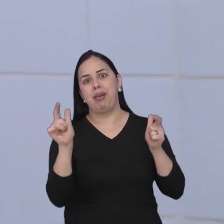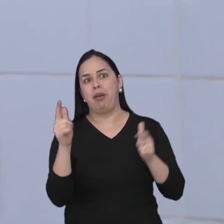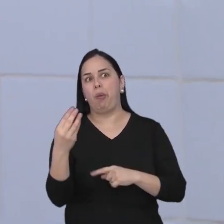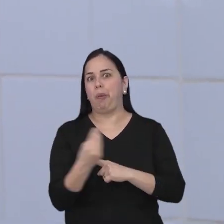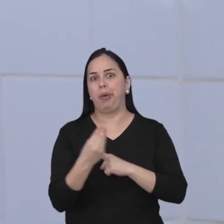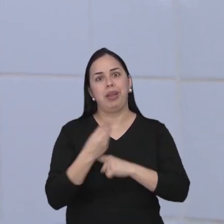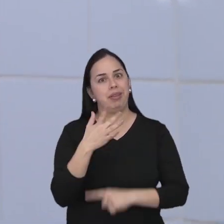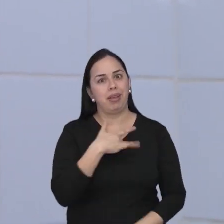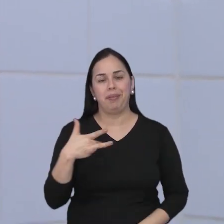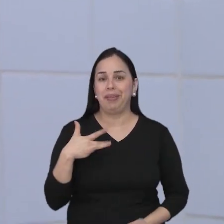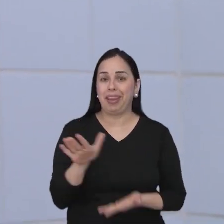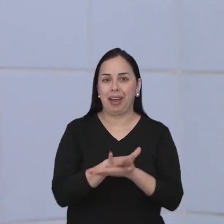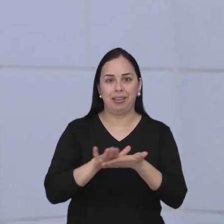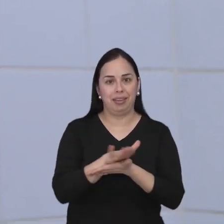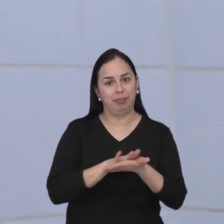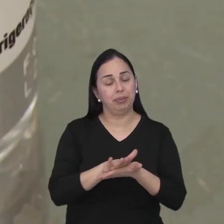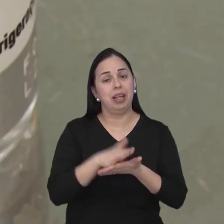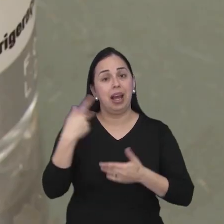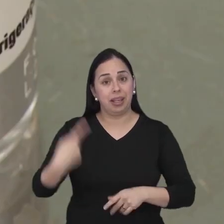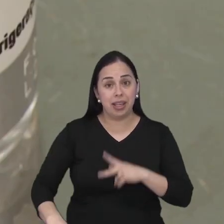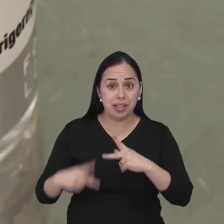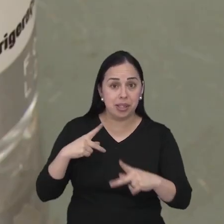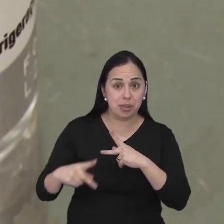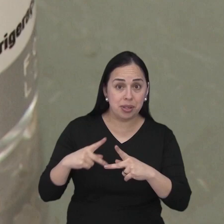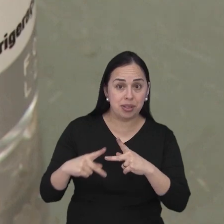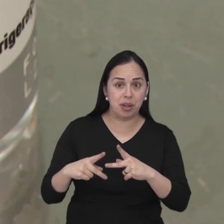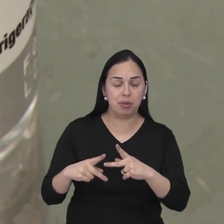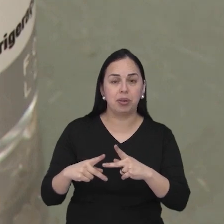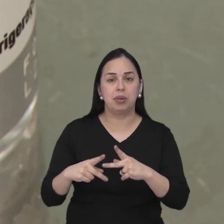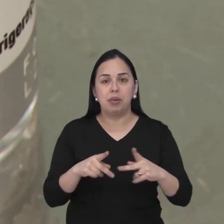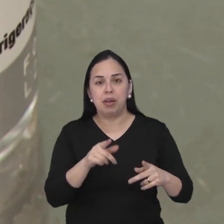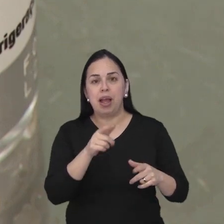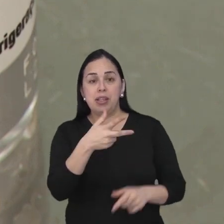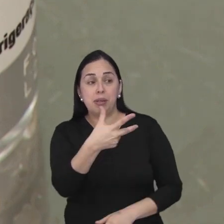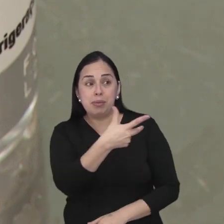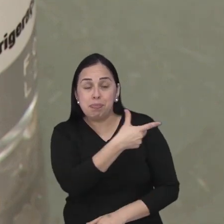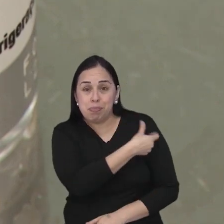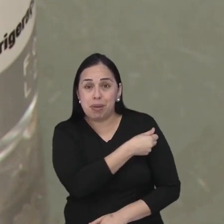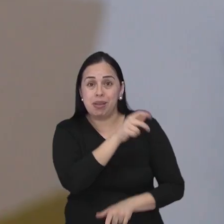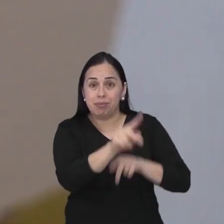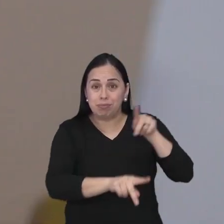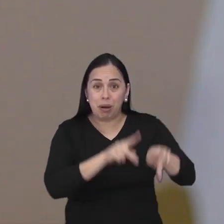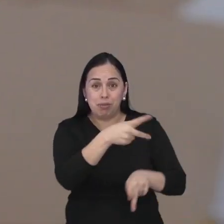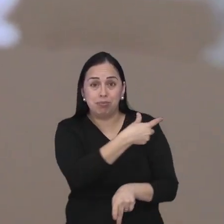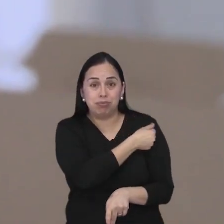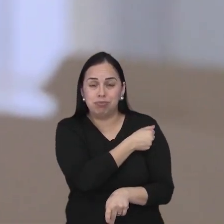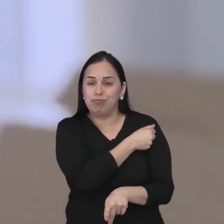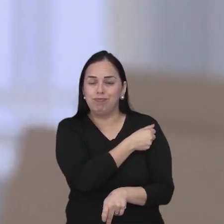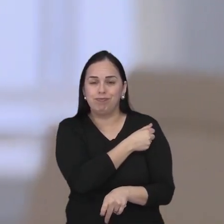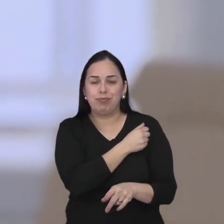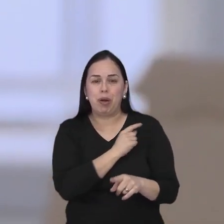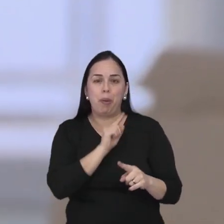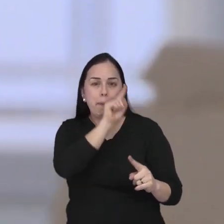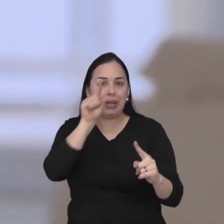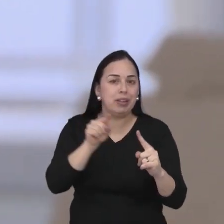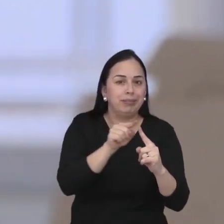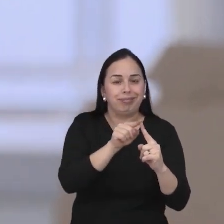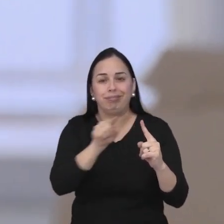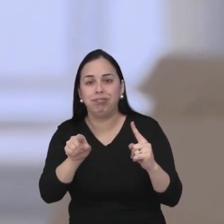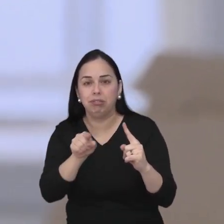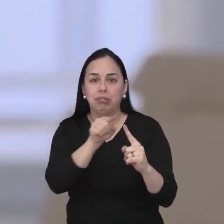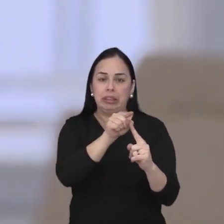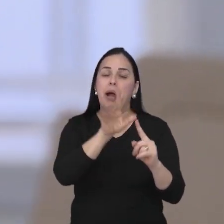tem o cuidado com a saúde, como o Paulo. Em São José dos Campos, o número de pessoas vacinadas ainda não atingiu a meta.